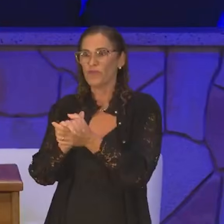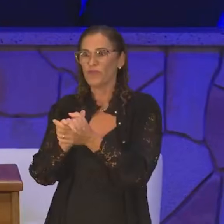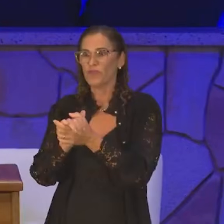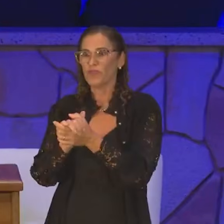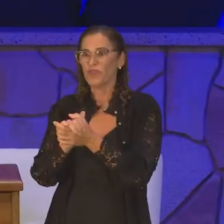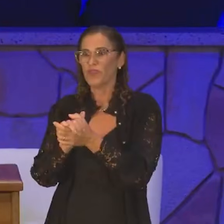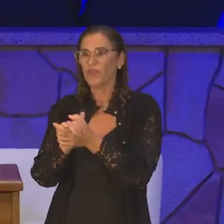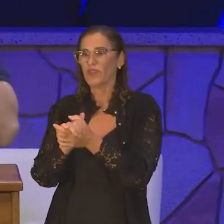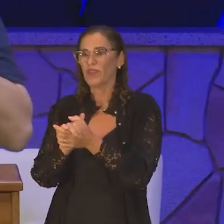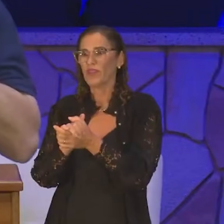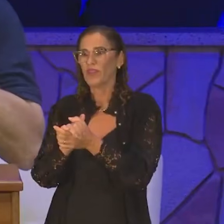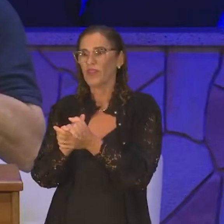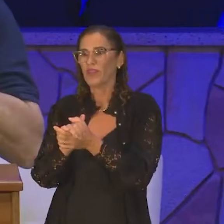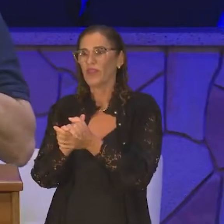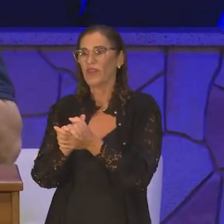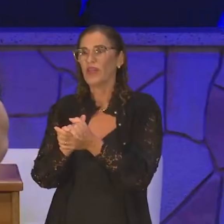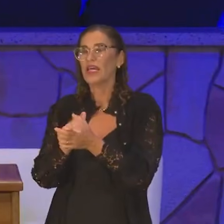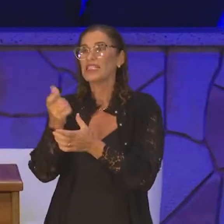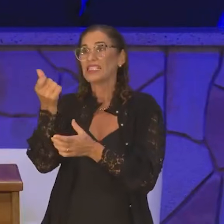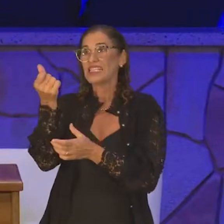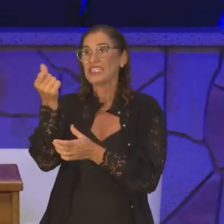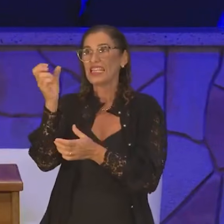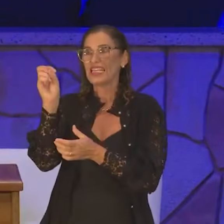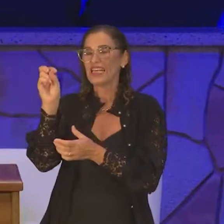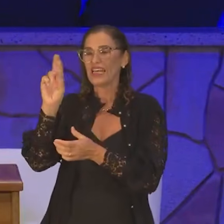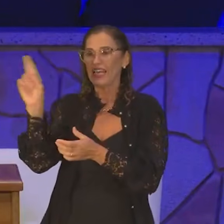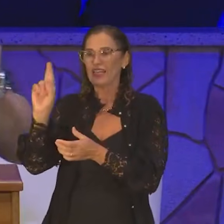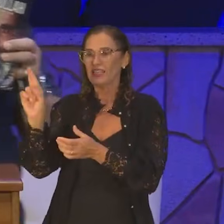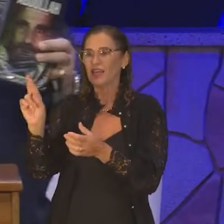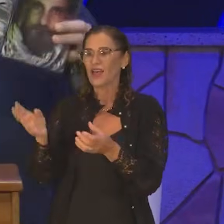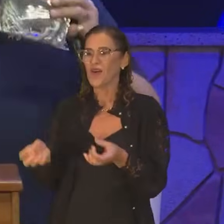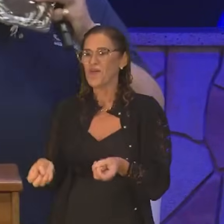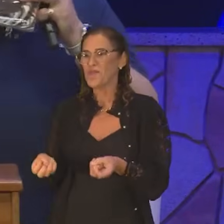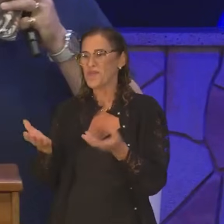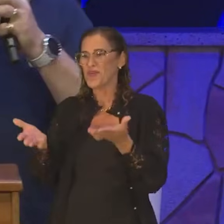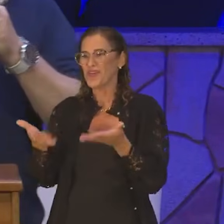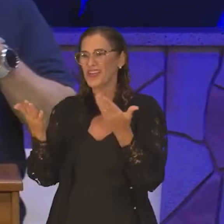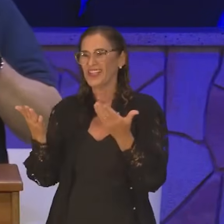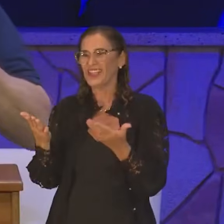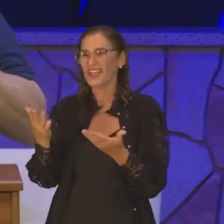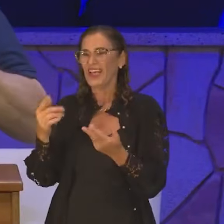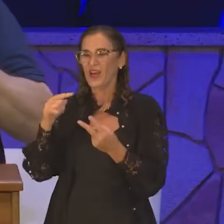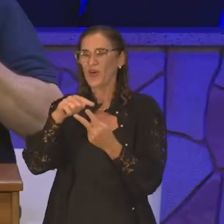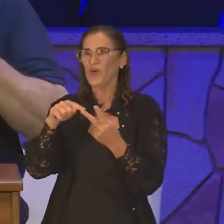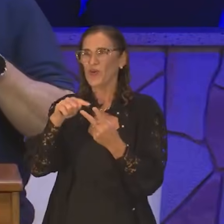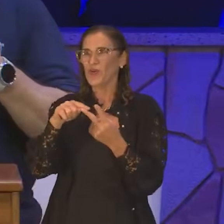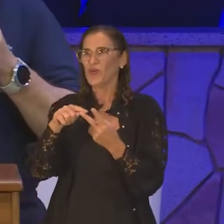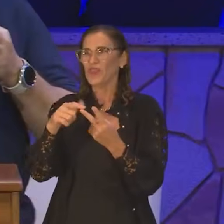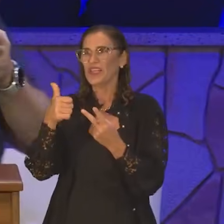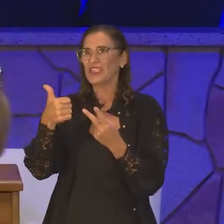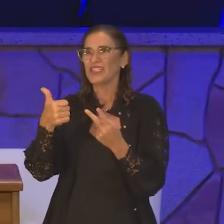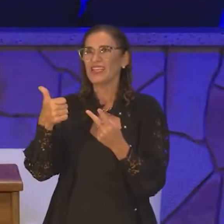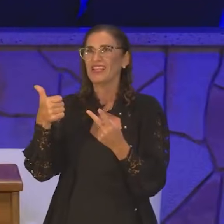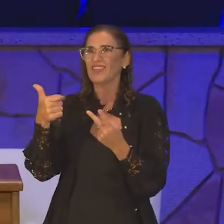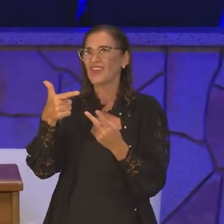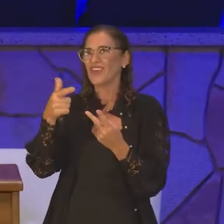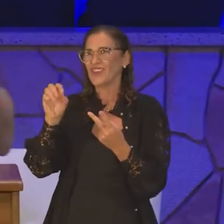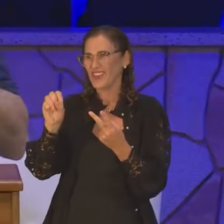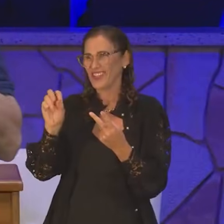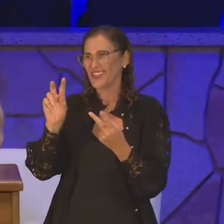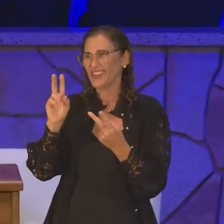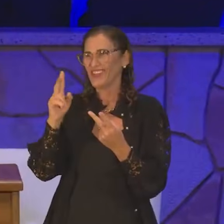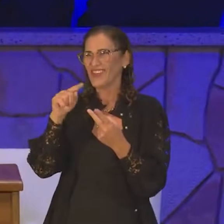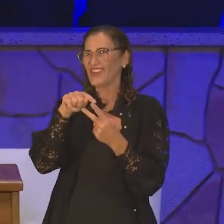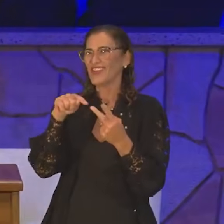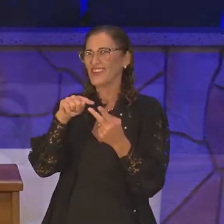60 cada um. Eu faço promoção para você. Se você compra os 2, faço por 120.